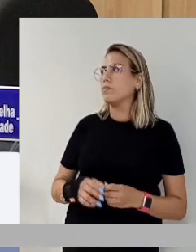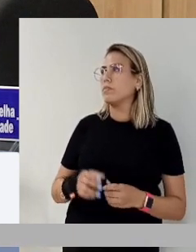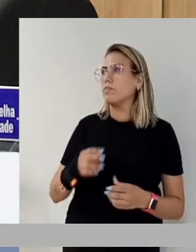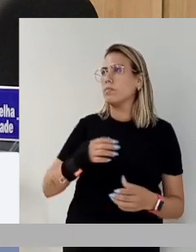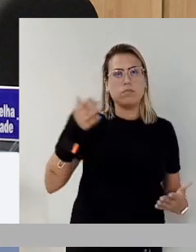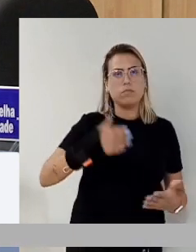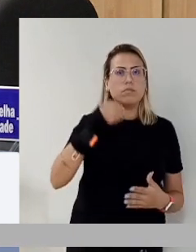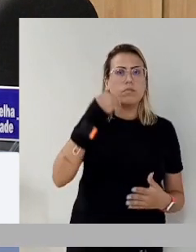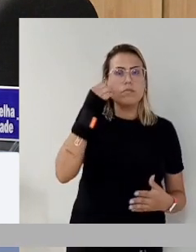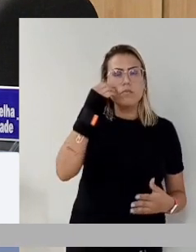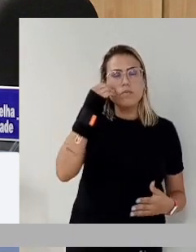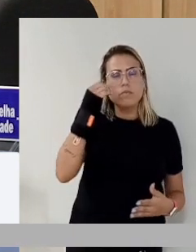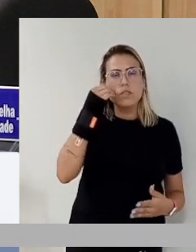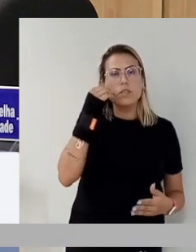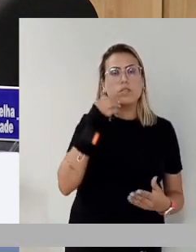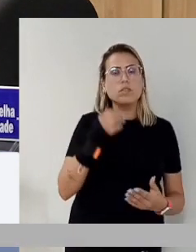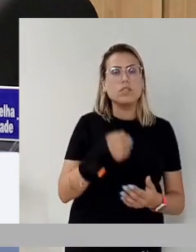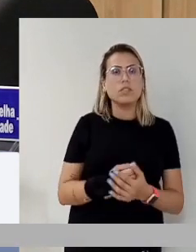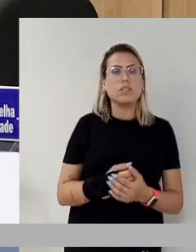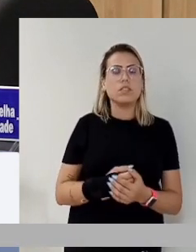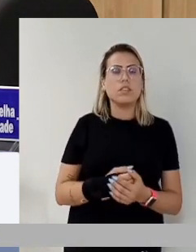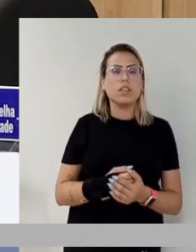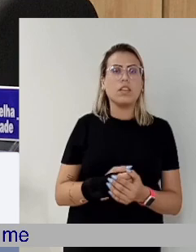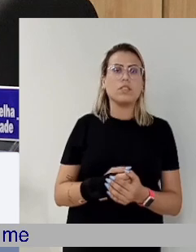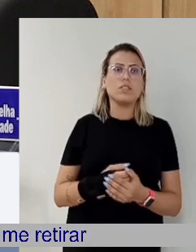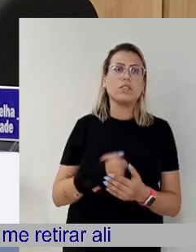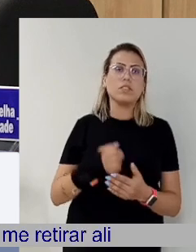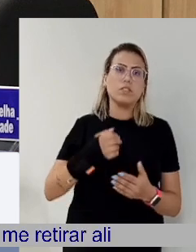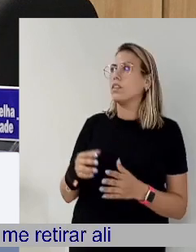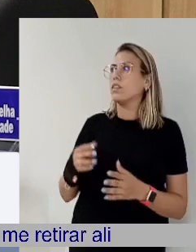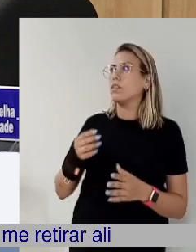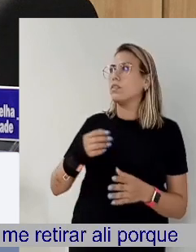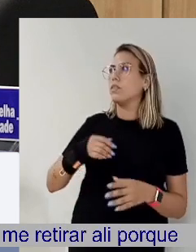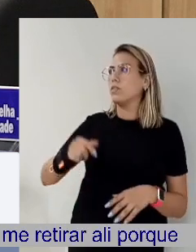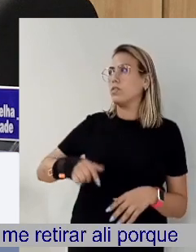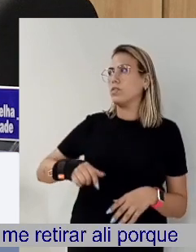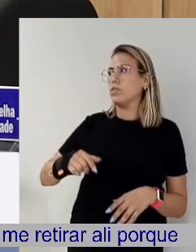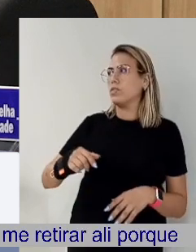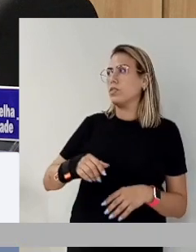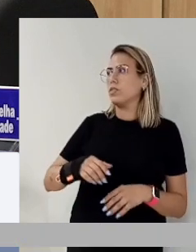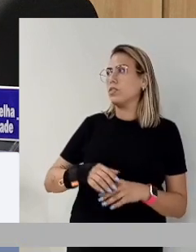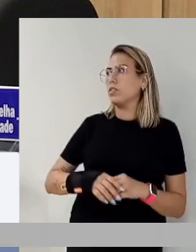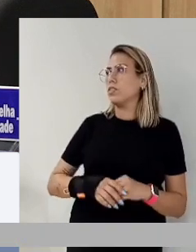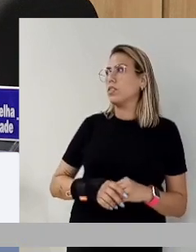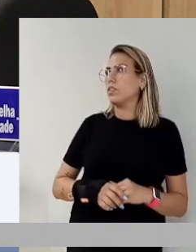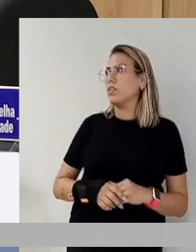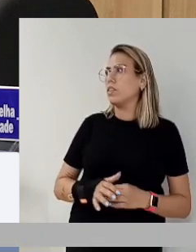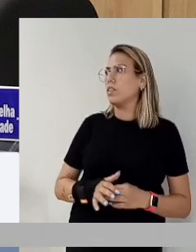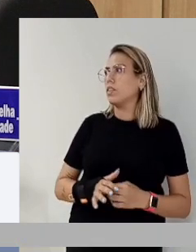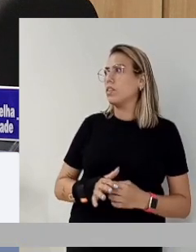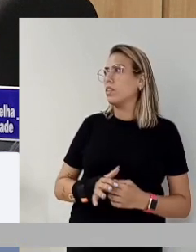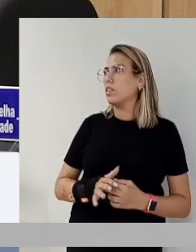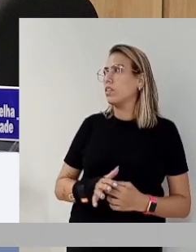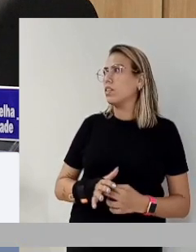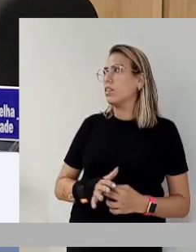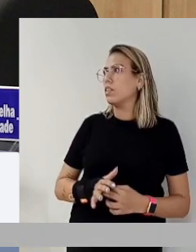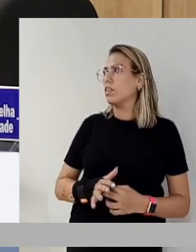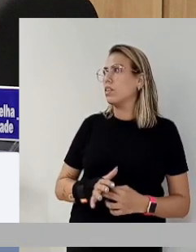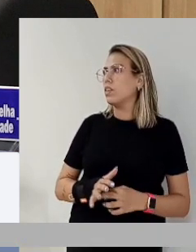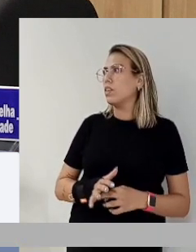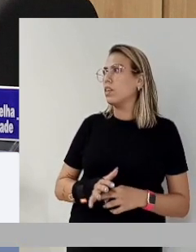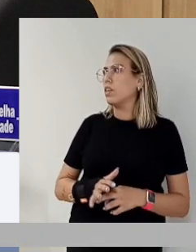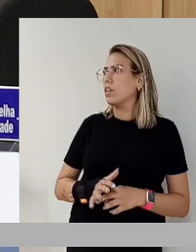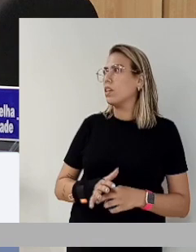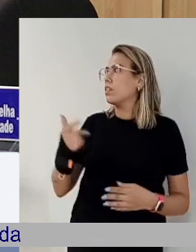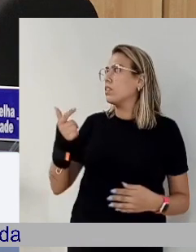essa oportunidade vou me retirar ali porque hoje senhor senhora primeira